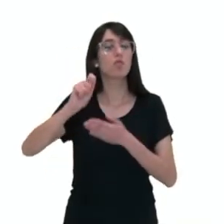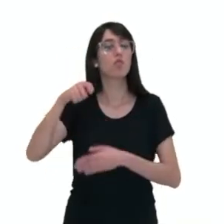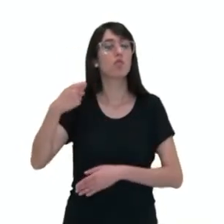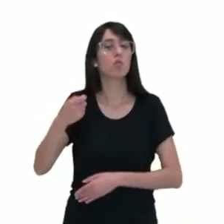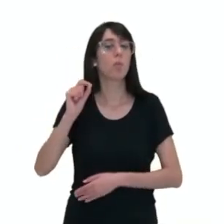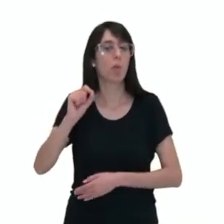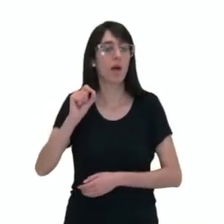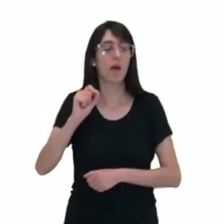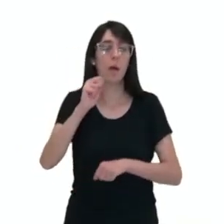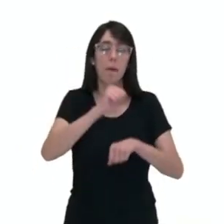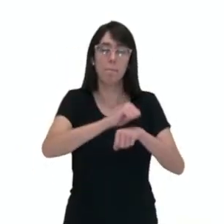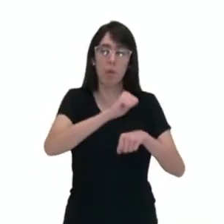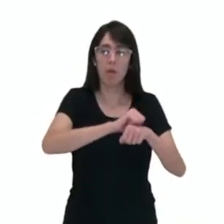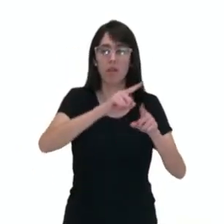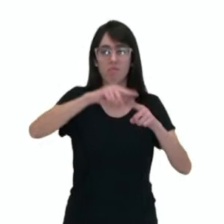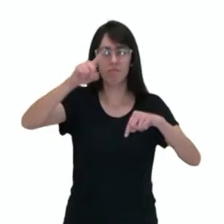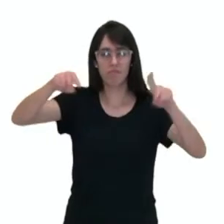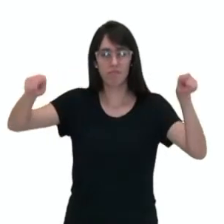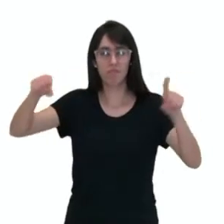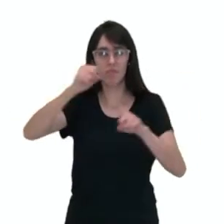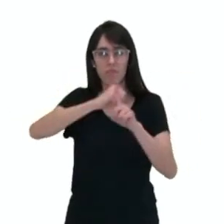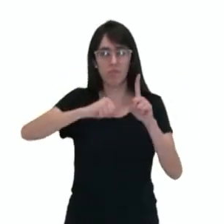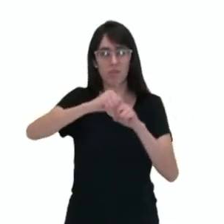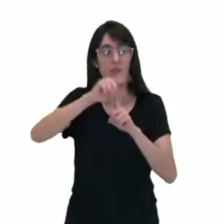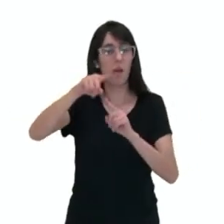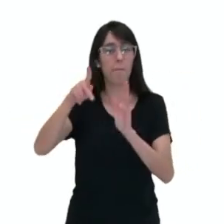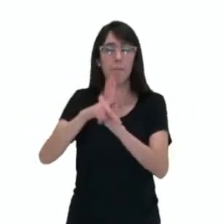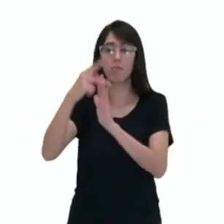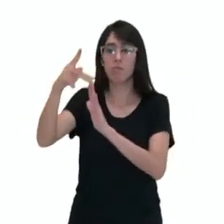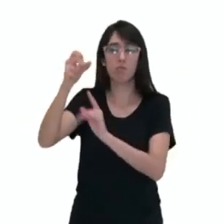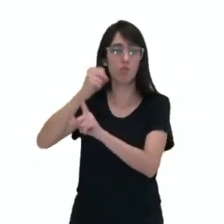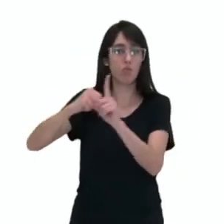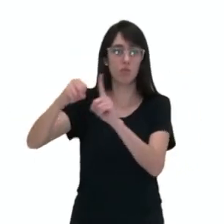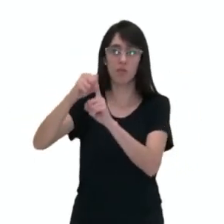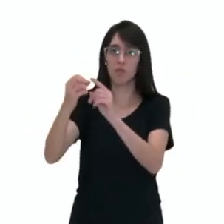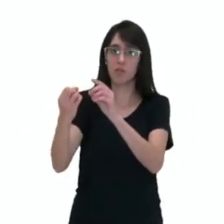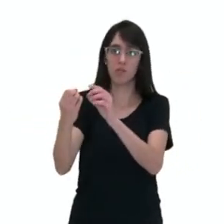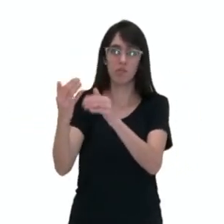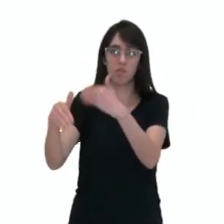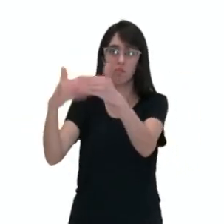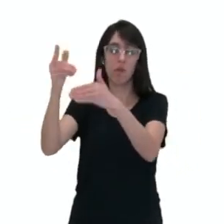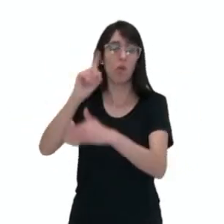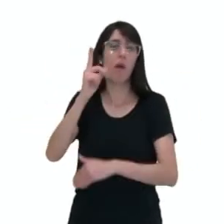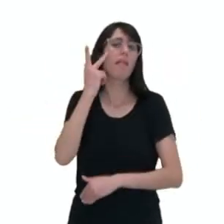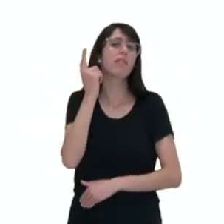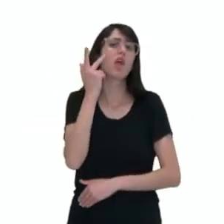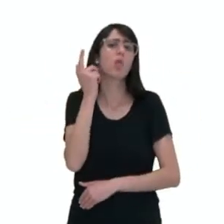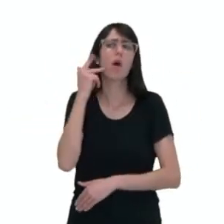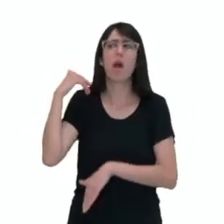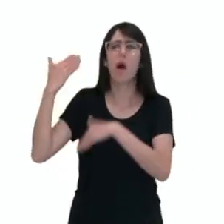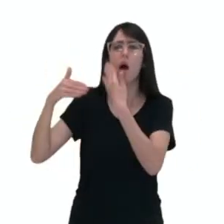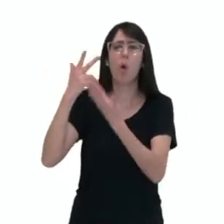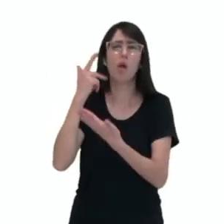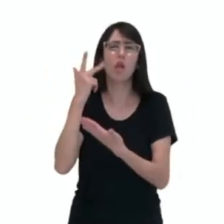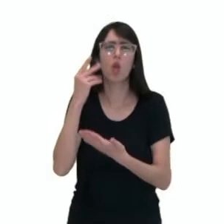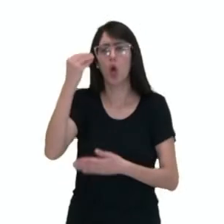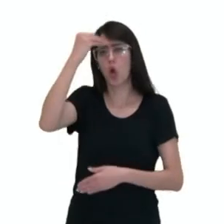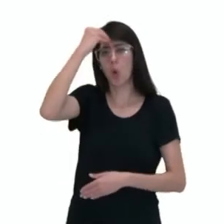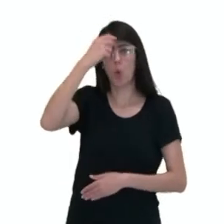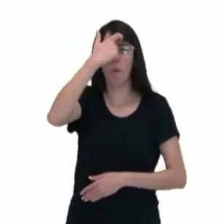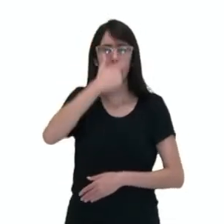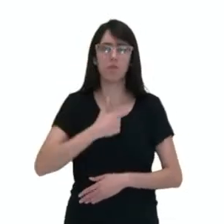a pobreza e a desigualdade como construções sociais e não como algo que ocorre naturalmente ou por culpa dos